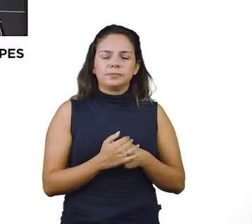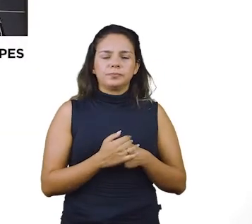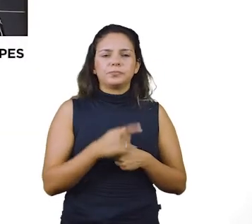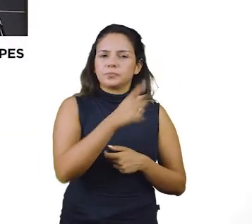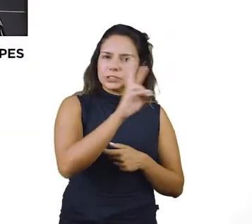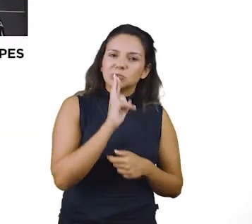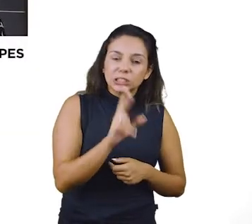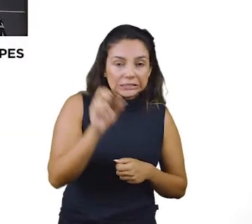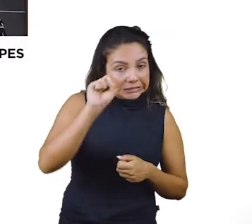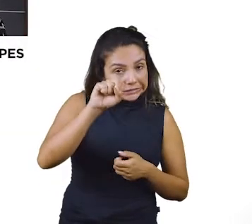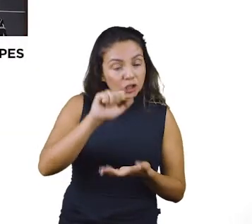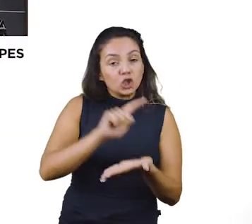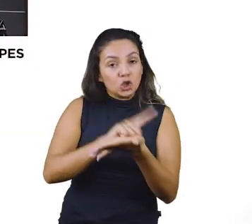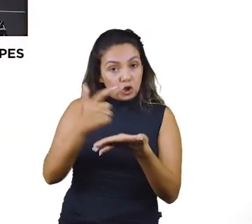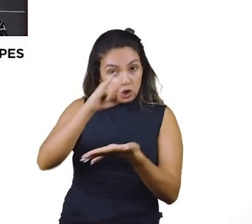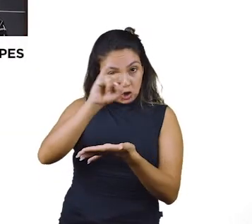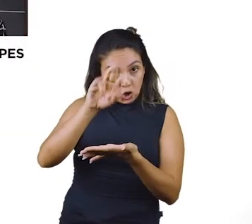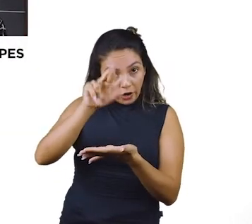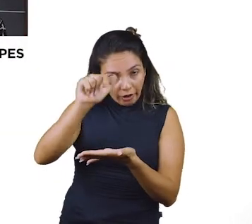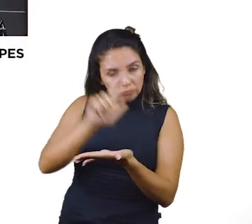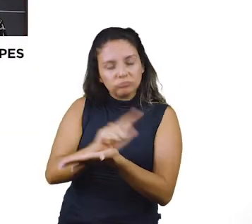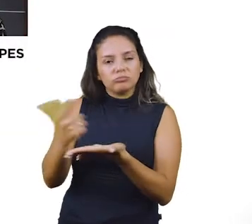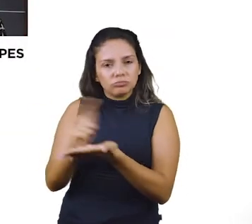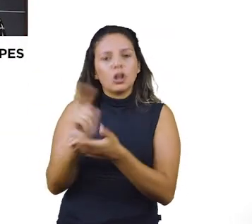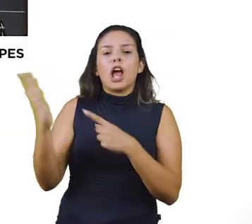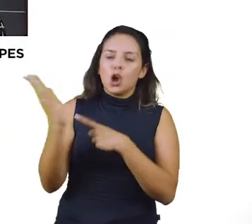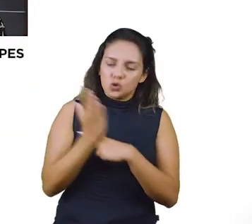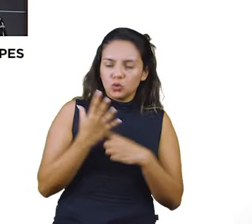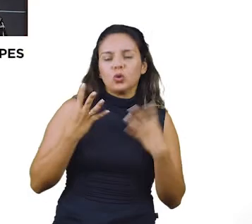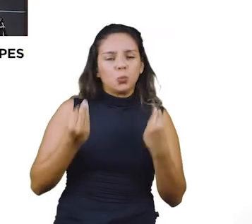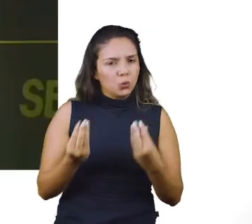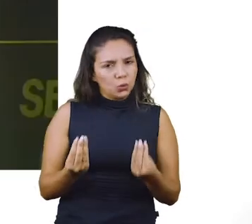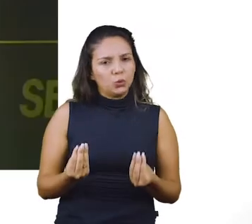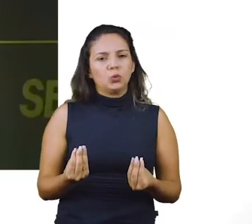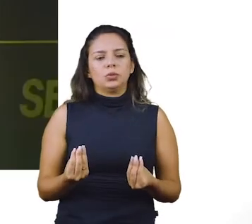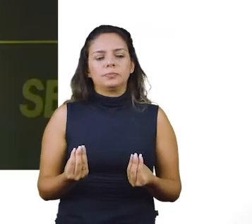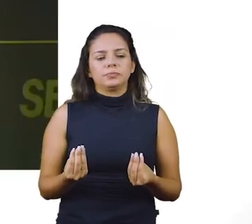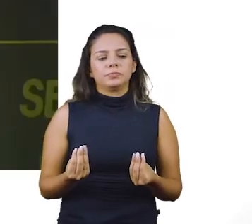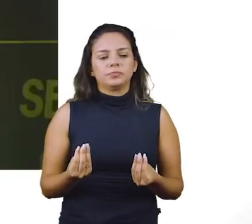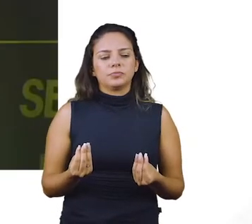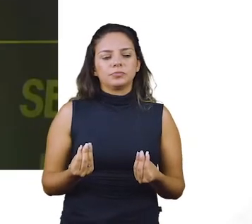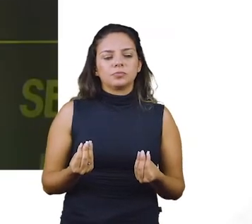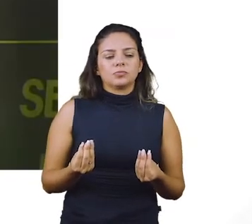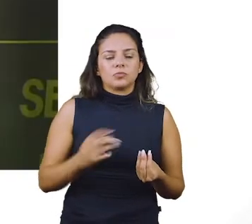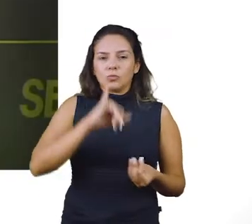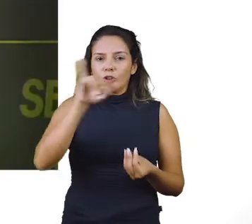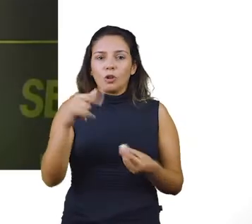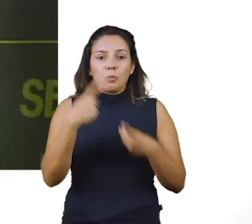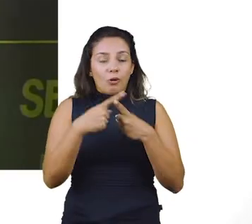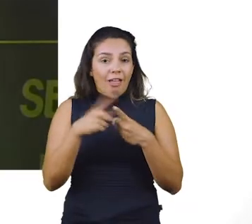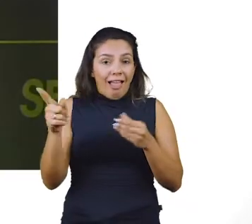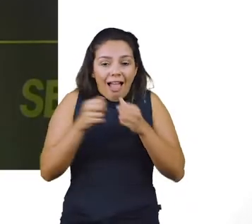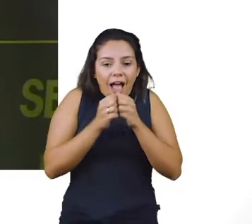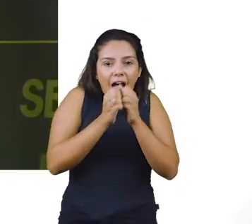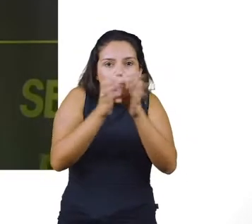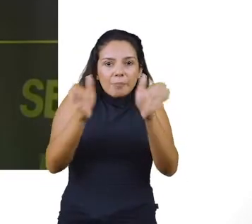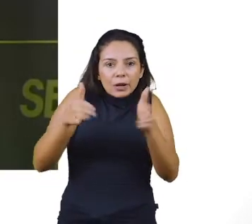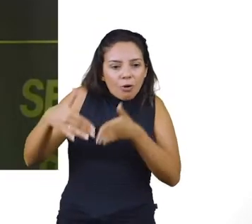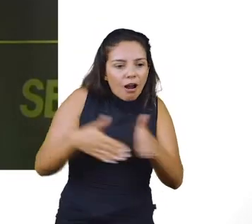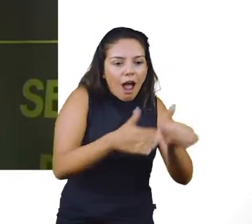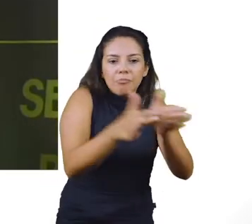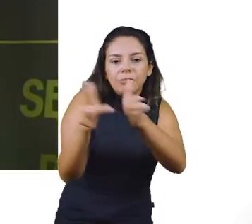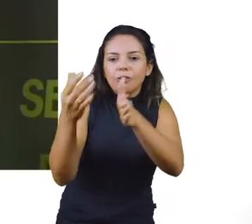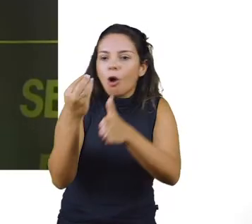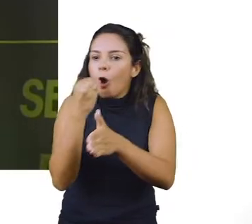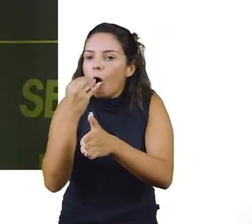ajudou muito com o olhar, principalmente as oportunidades que eu tive trabalhando como repórter,